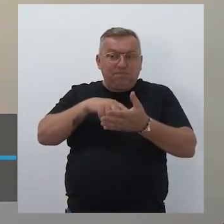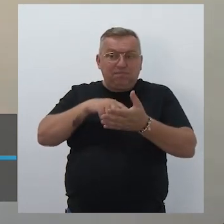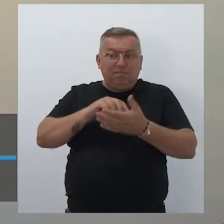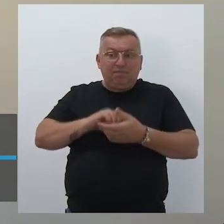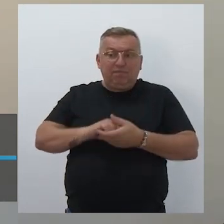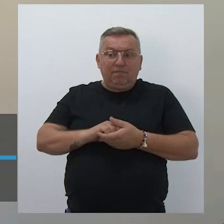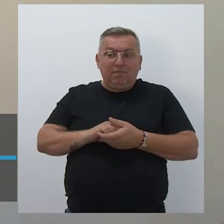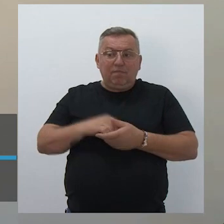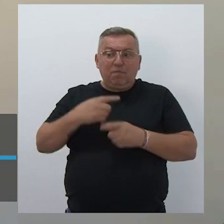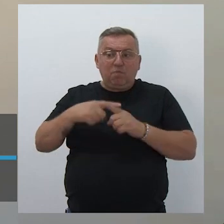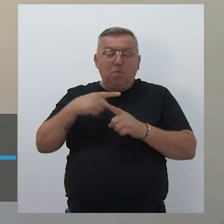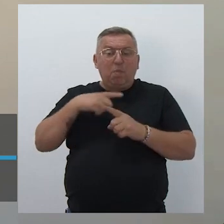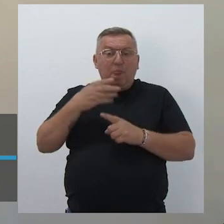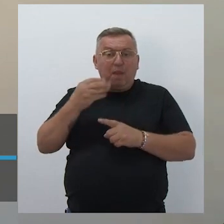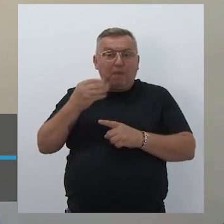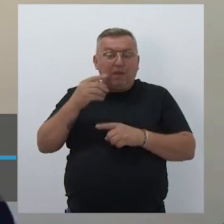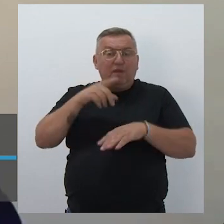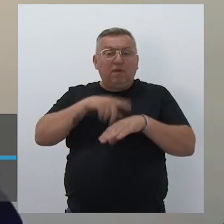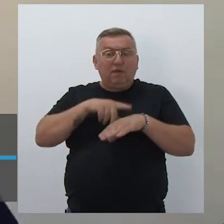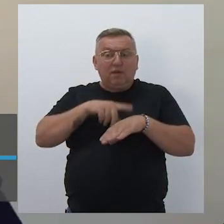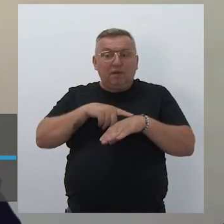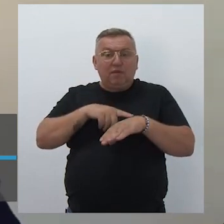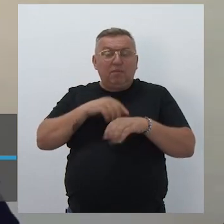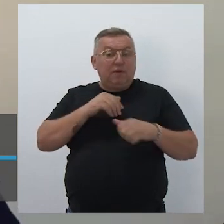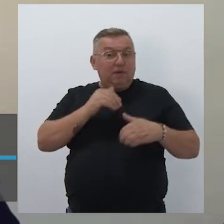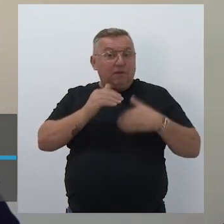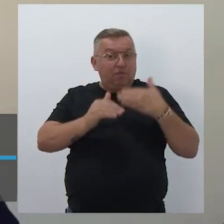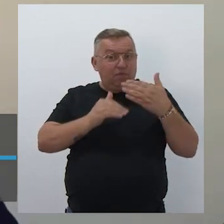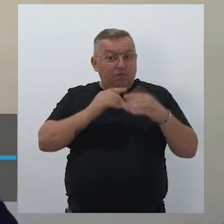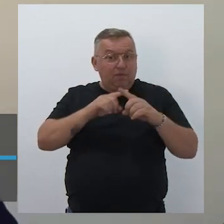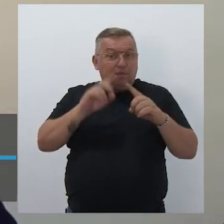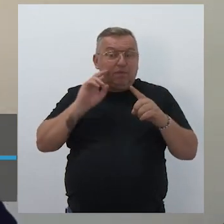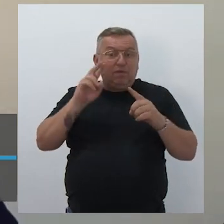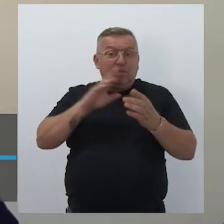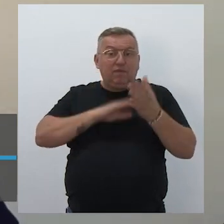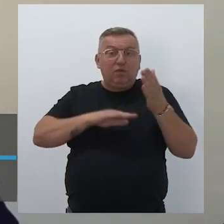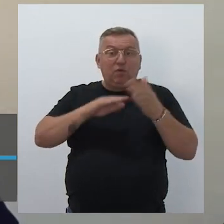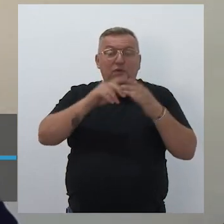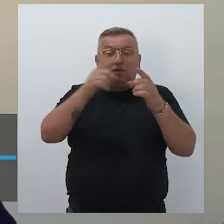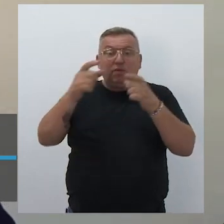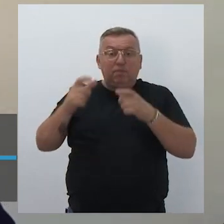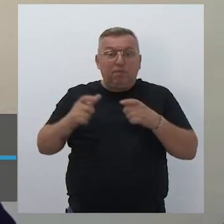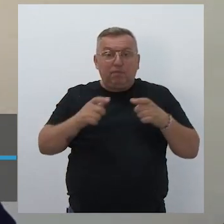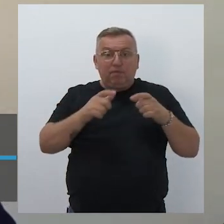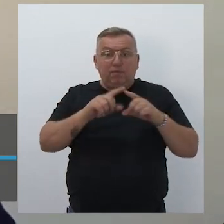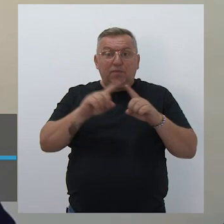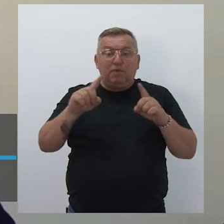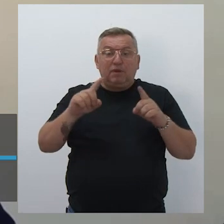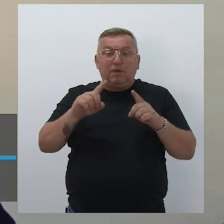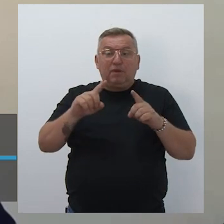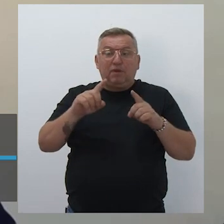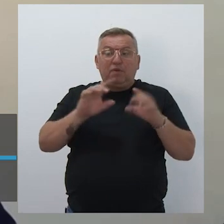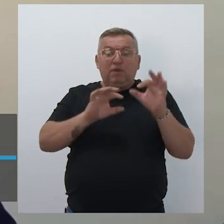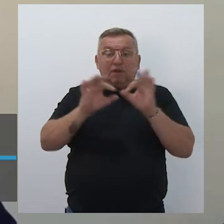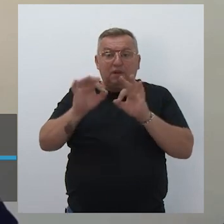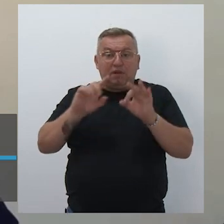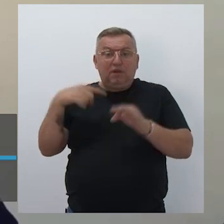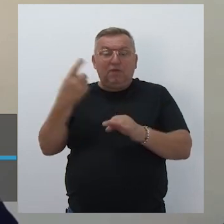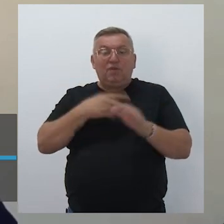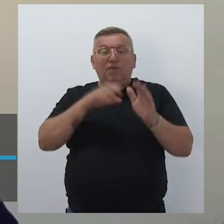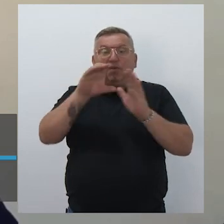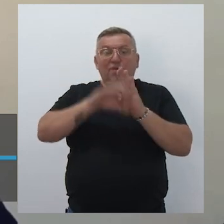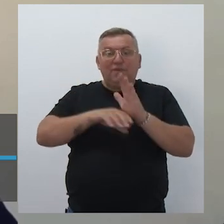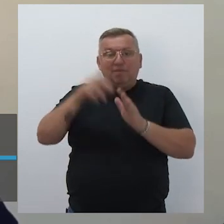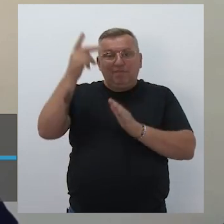vai ter bastante tempo para desenvolver todos esses pontos que trazem o nosso currículo paulista